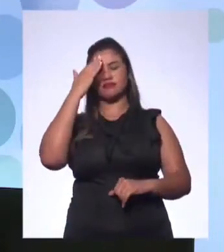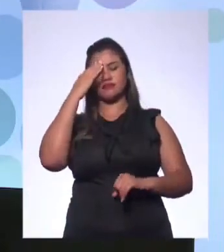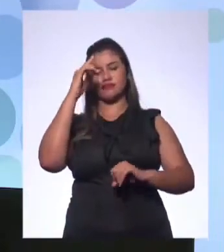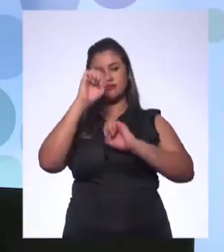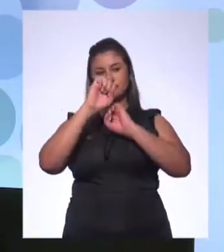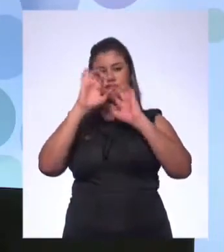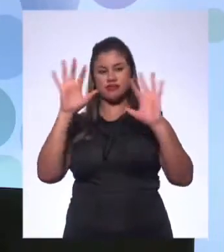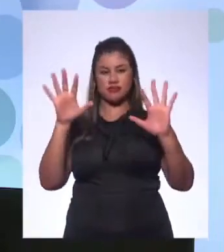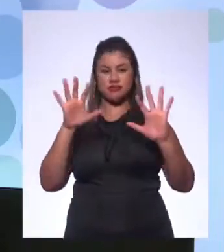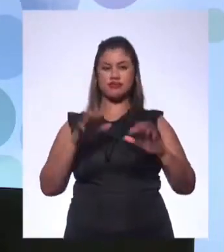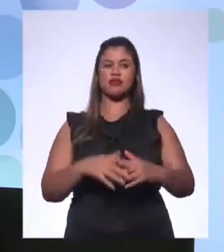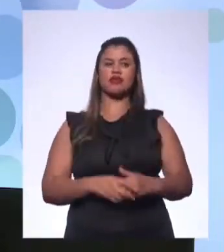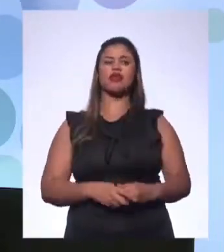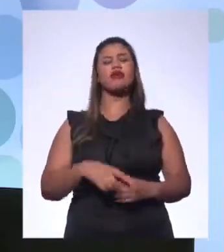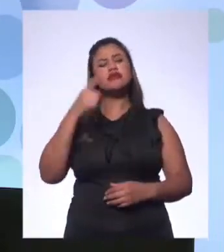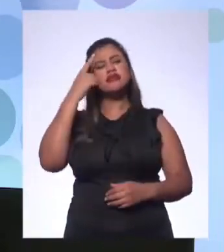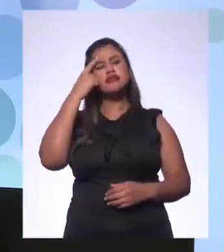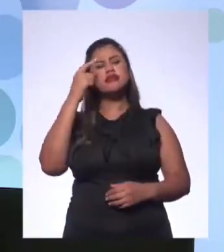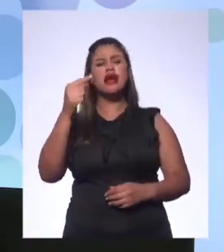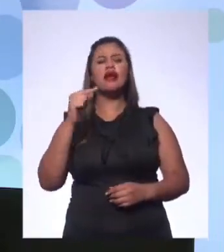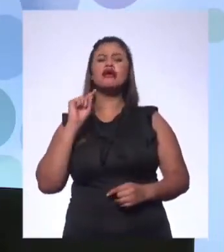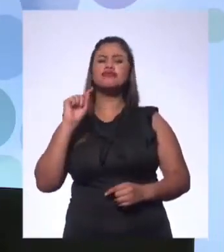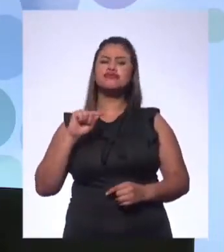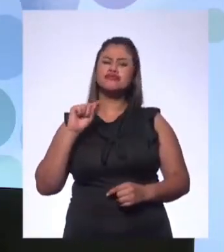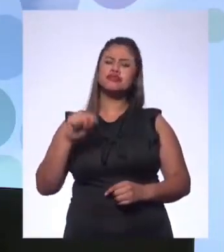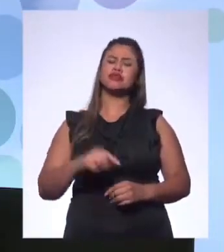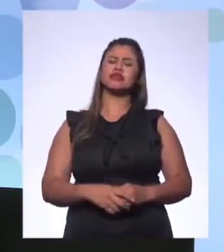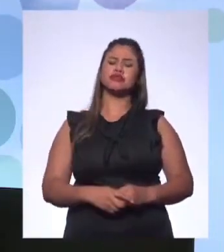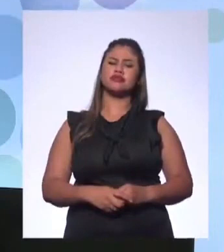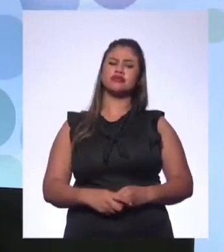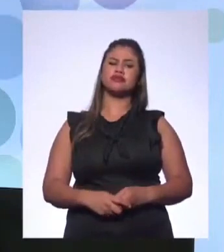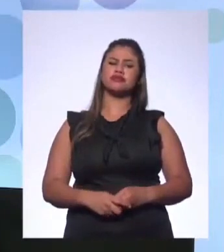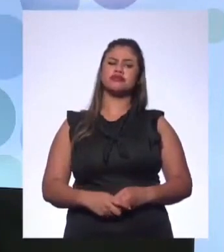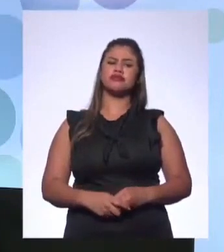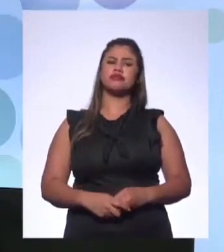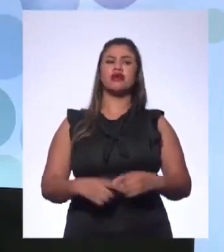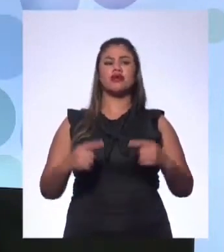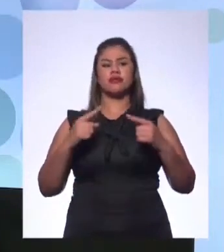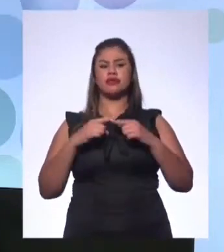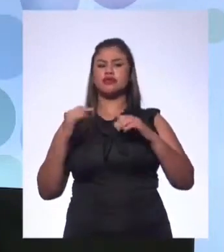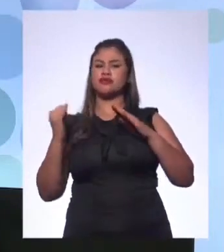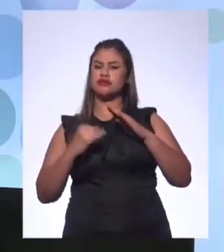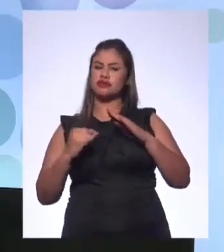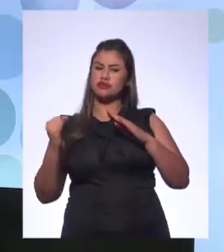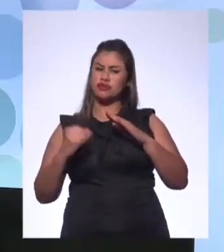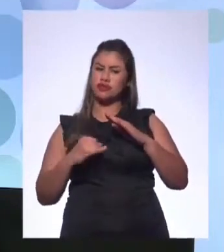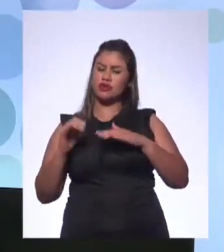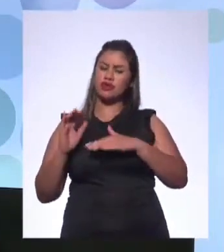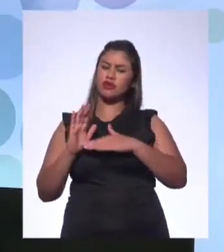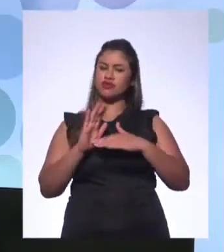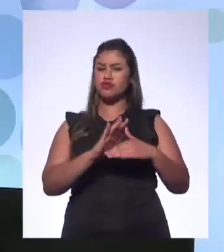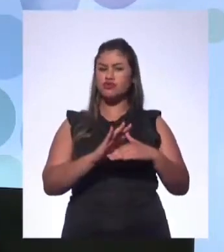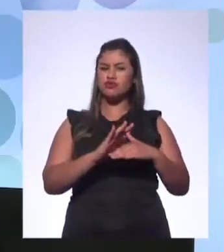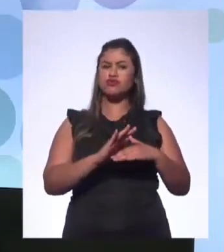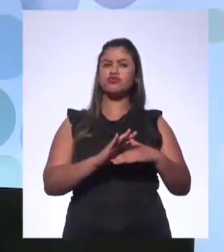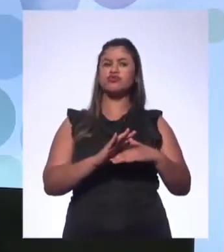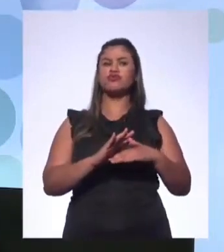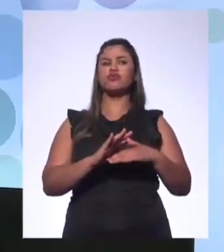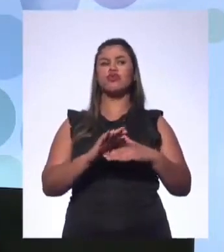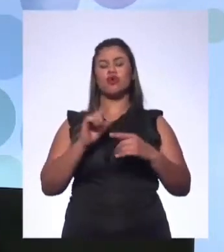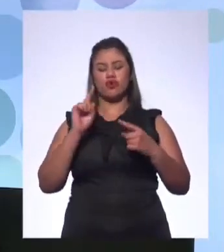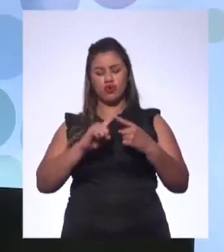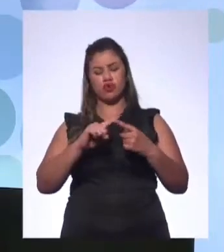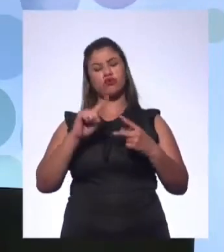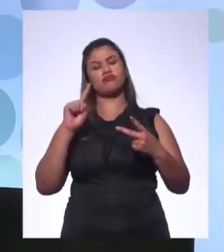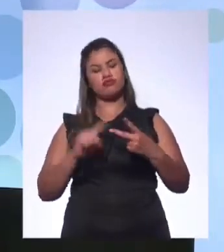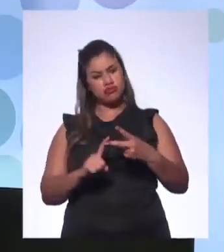Então, isso são as ideias. Qual a ideia que eu quero passar, né? Eu quero passar que essas instituições desenvolvem ajuda nisso